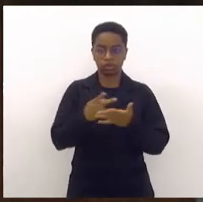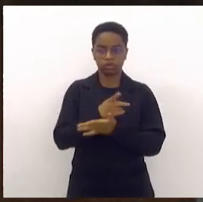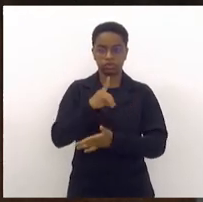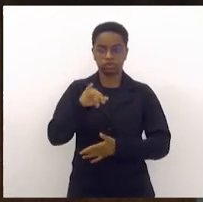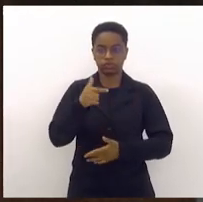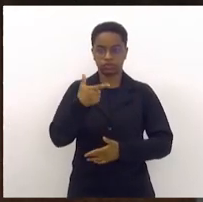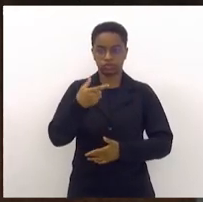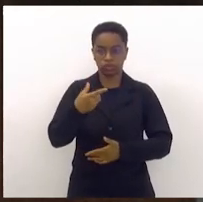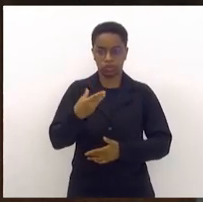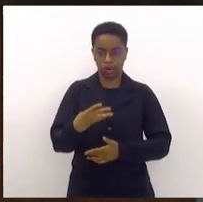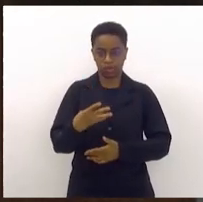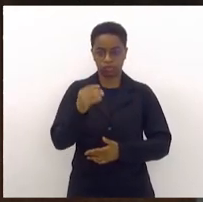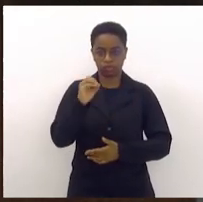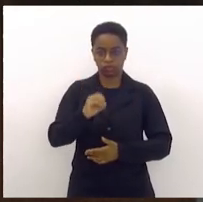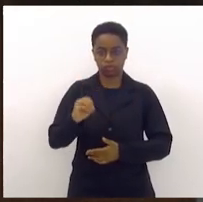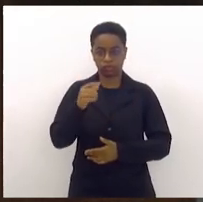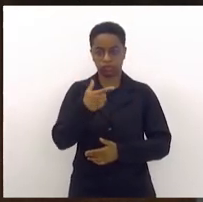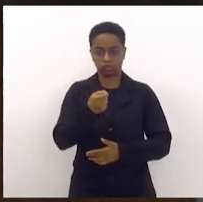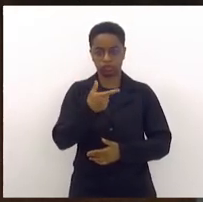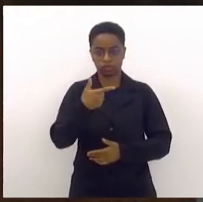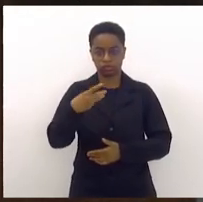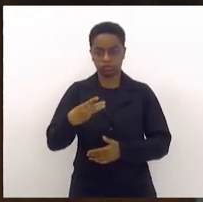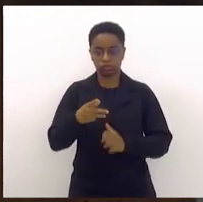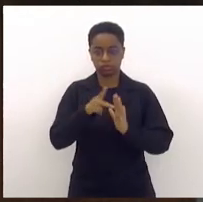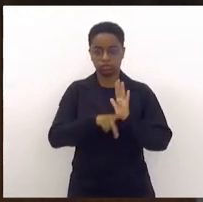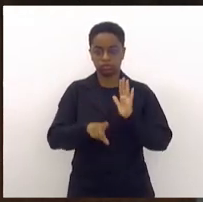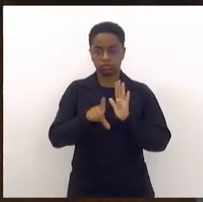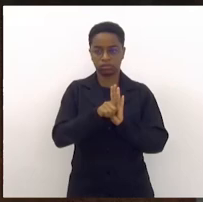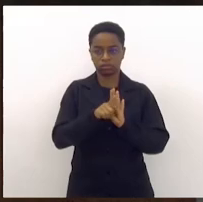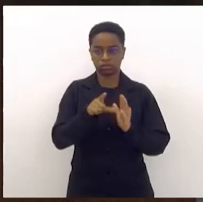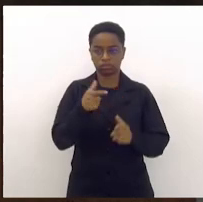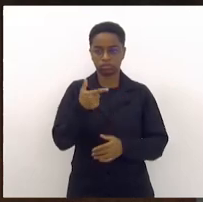24 de outubro de 2023. Projeto de lei